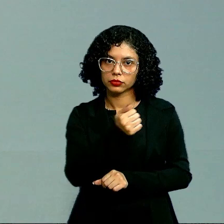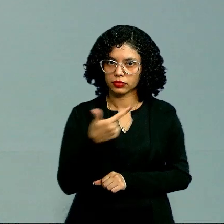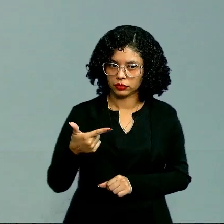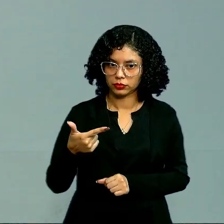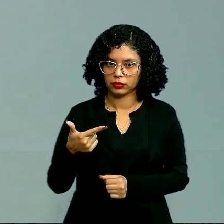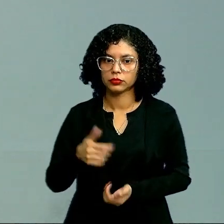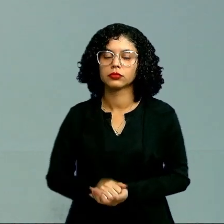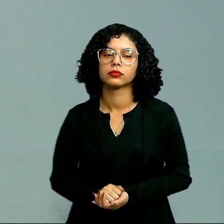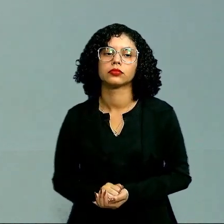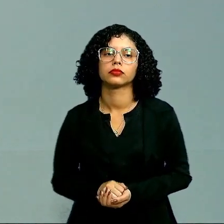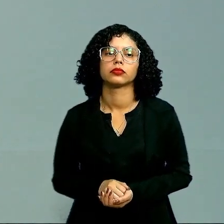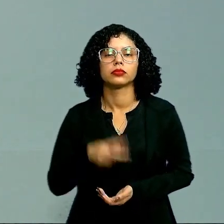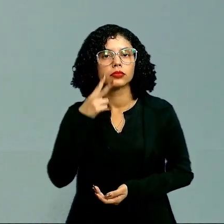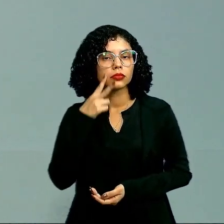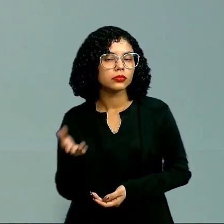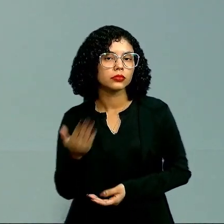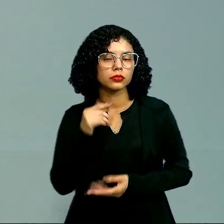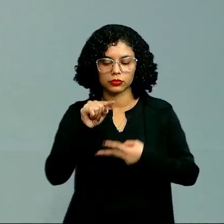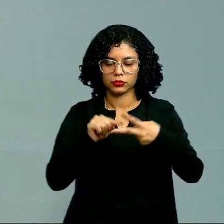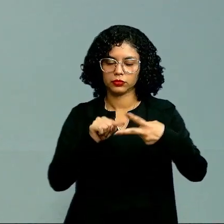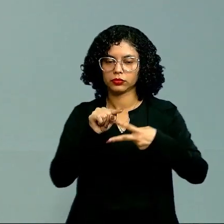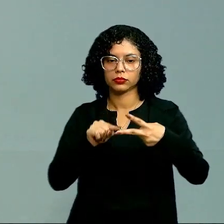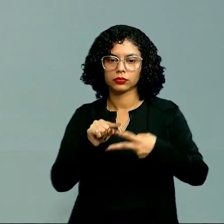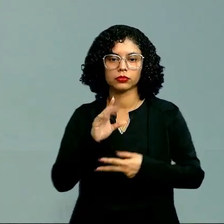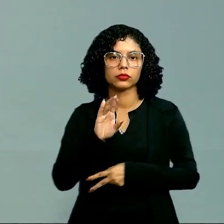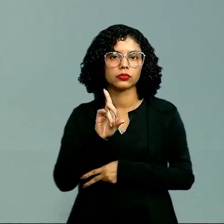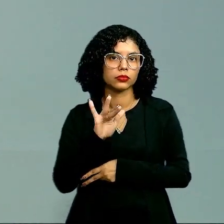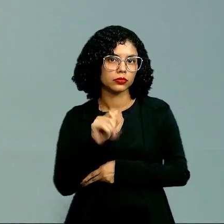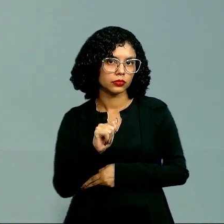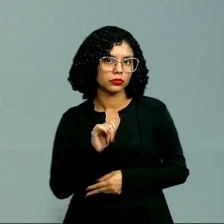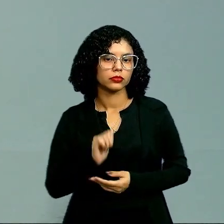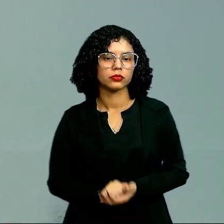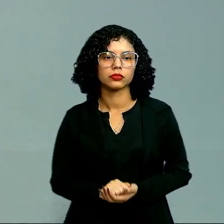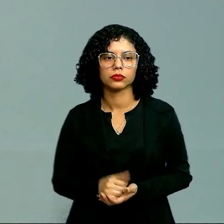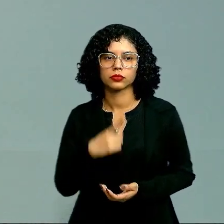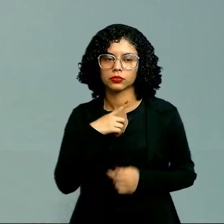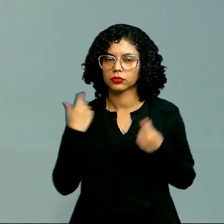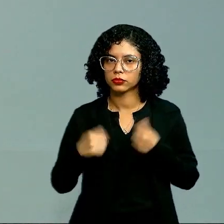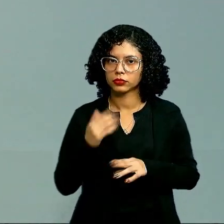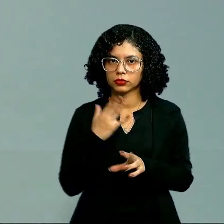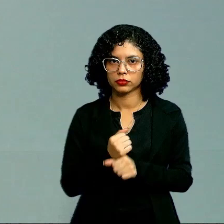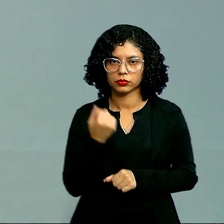12, nós vamos pegar 2 bolas e essas 2 têm